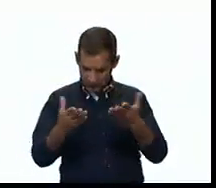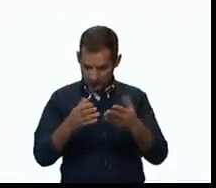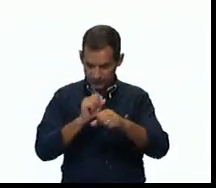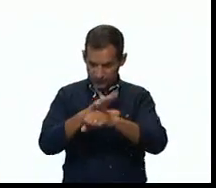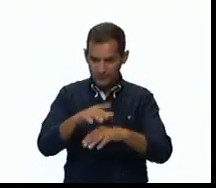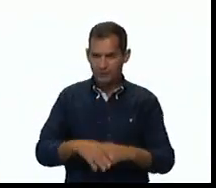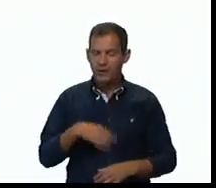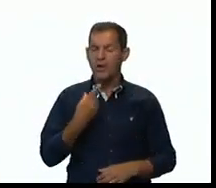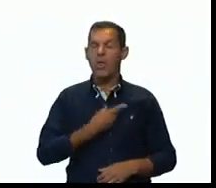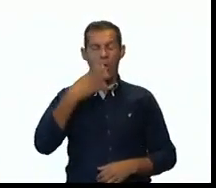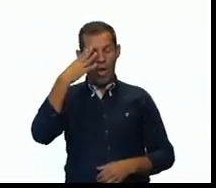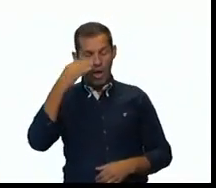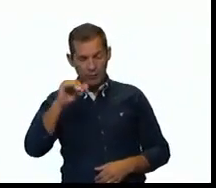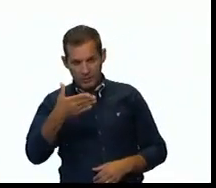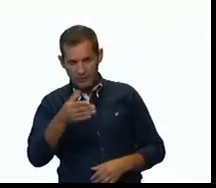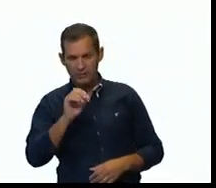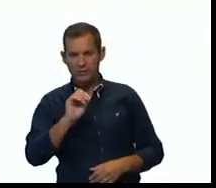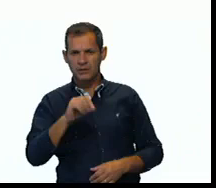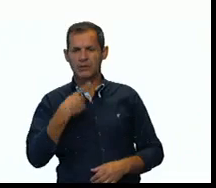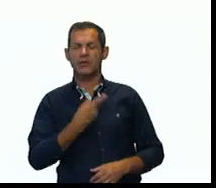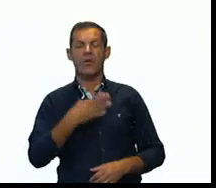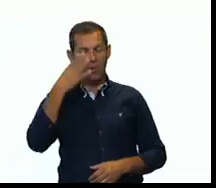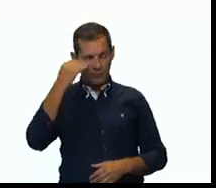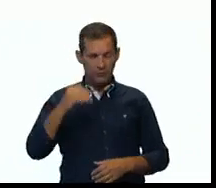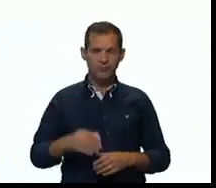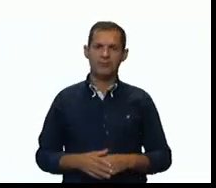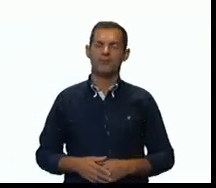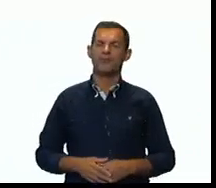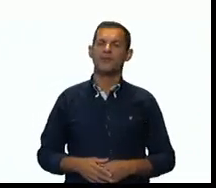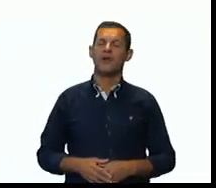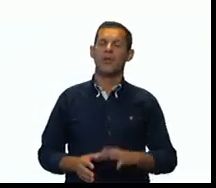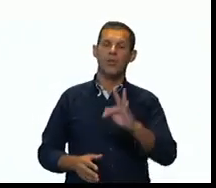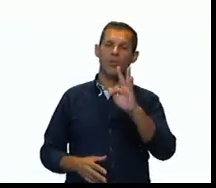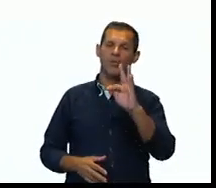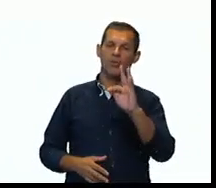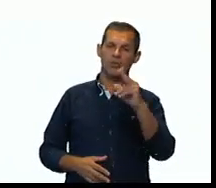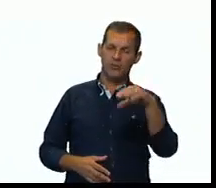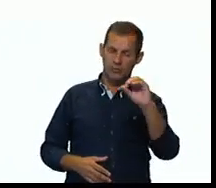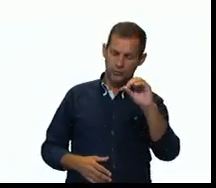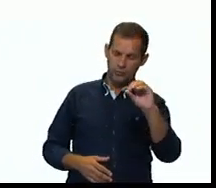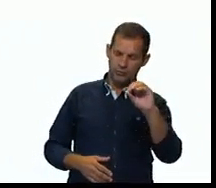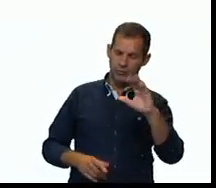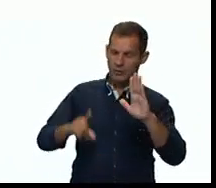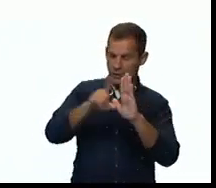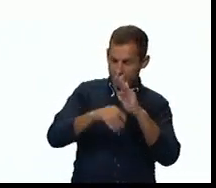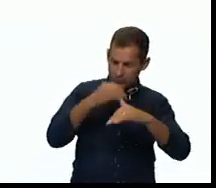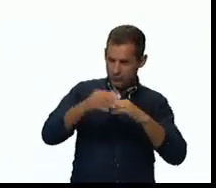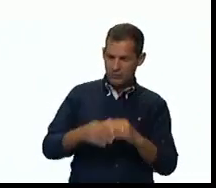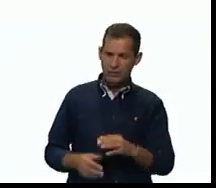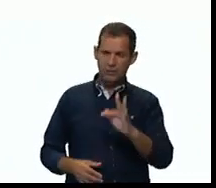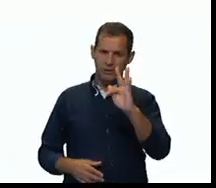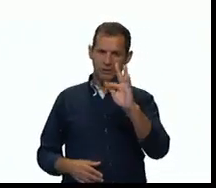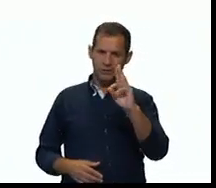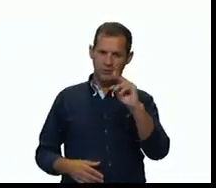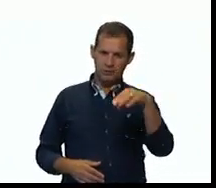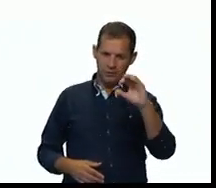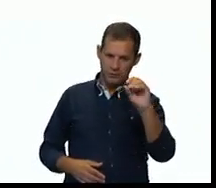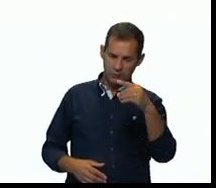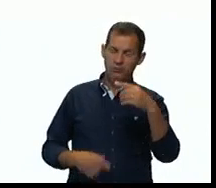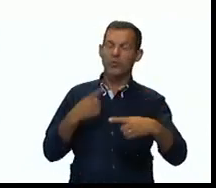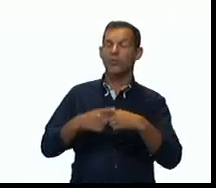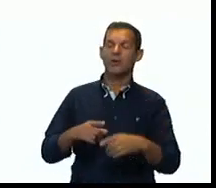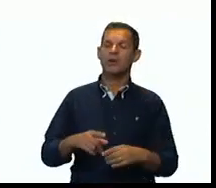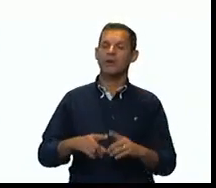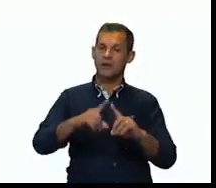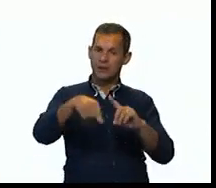quadro. Nós sabemos, então, nós já sabemos quais são as funções, as leis de formação das funções depois que a chapa sofreu esse